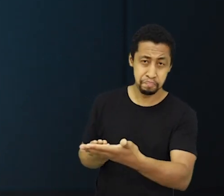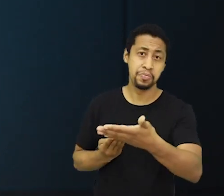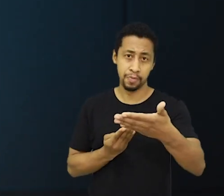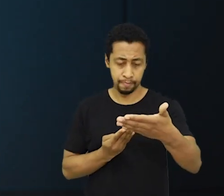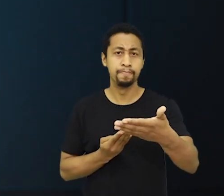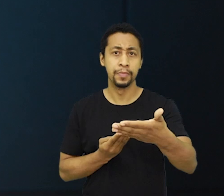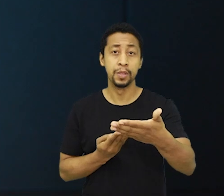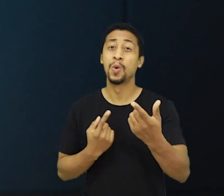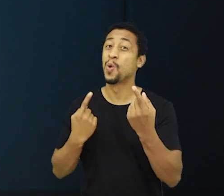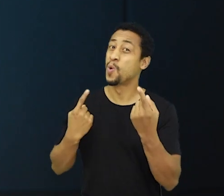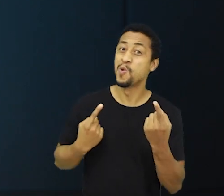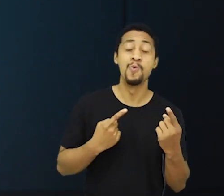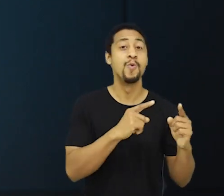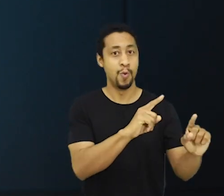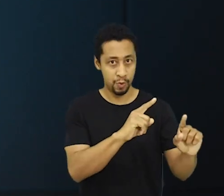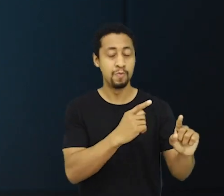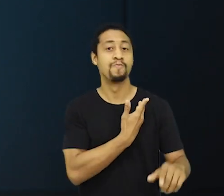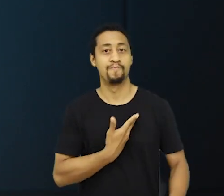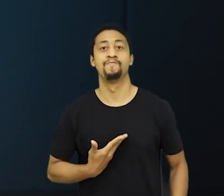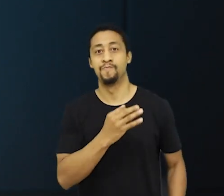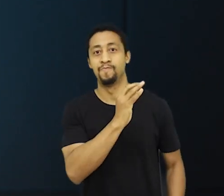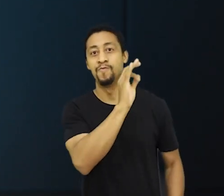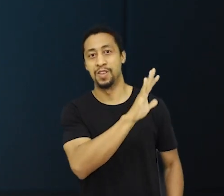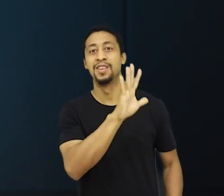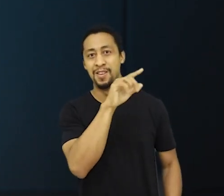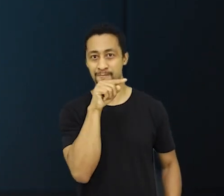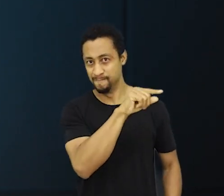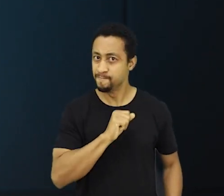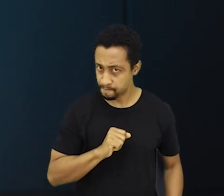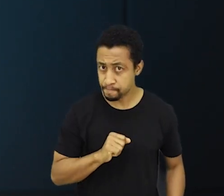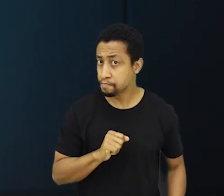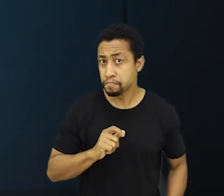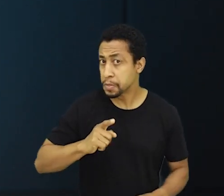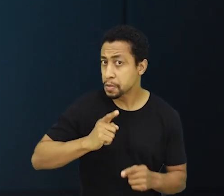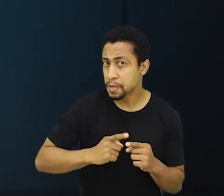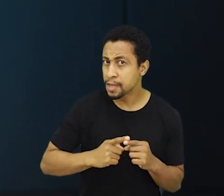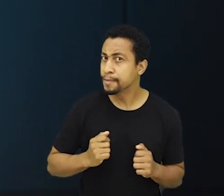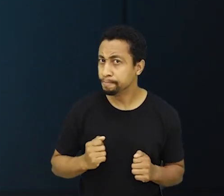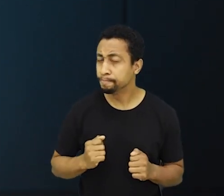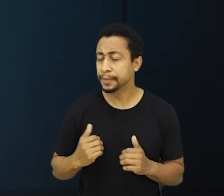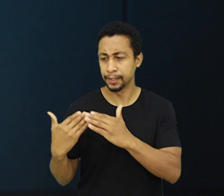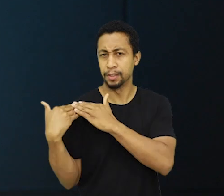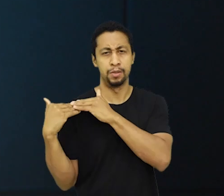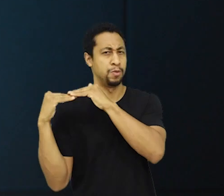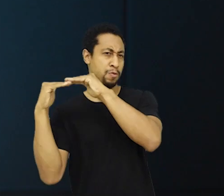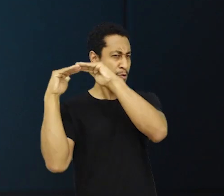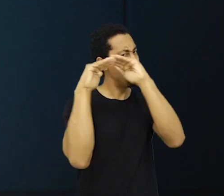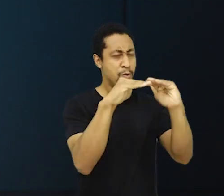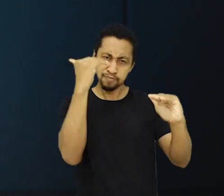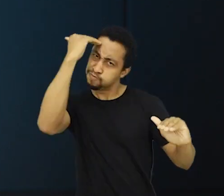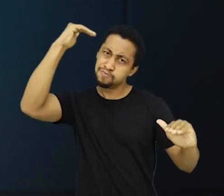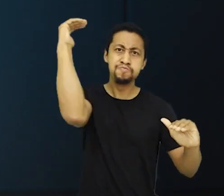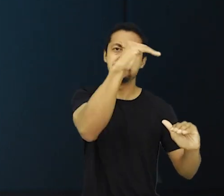propuseram uma ação contra a União Federal para declarar a responsabilidade civil da